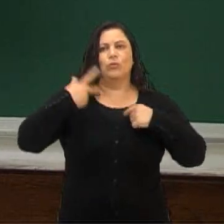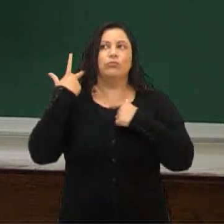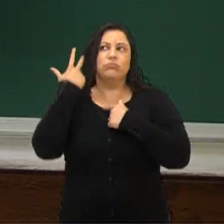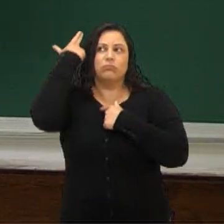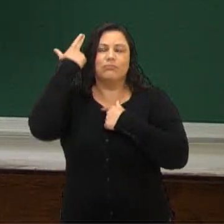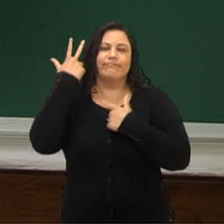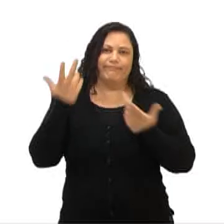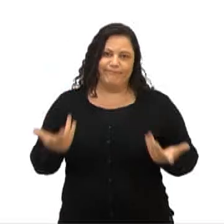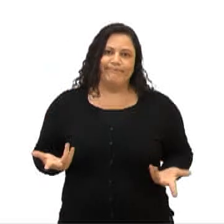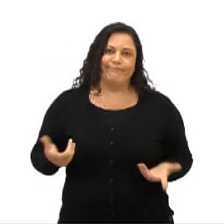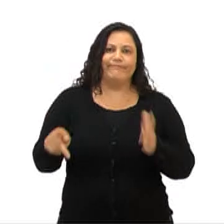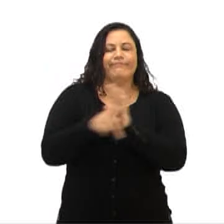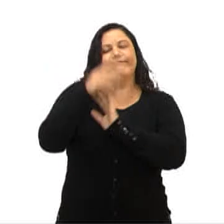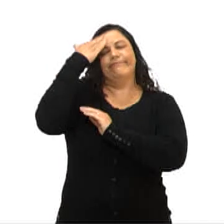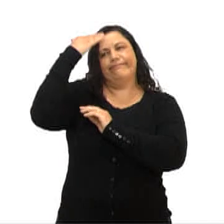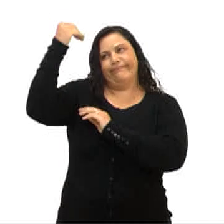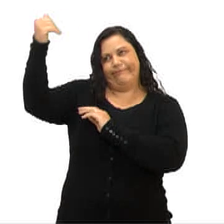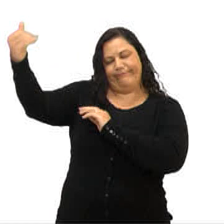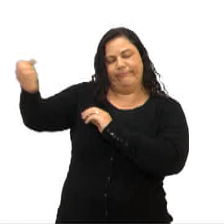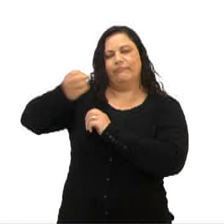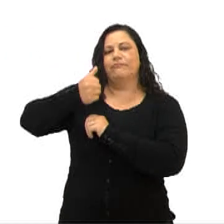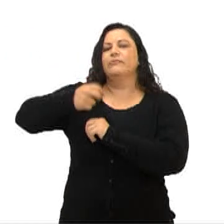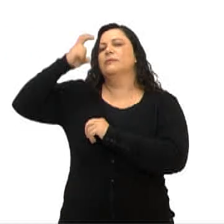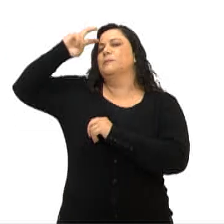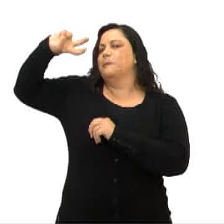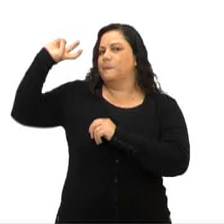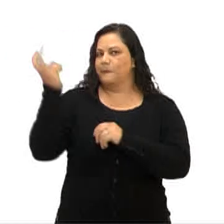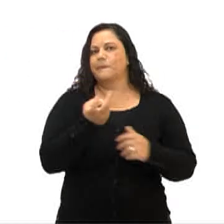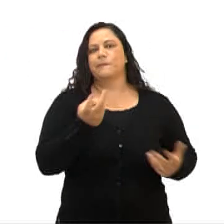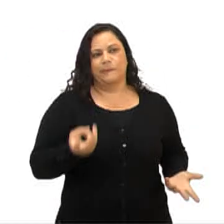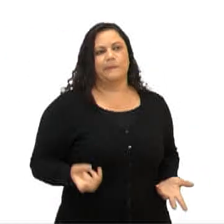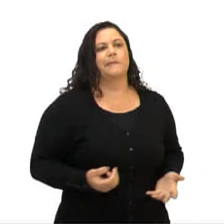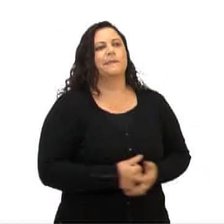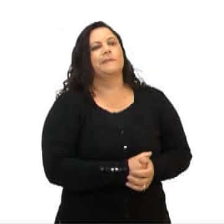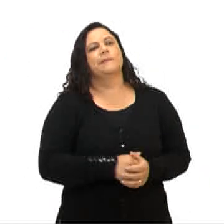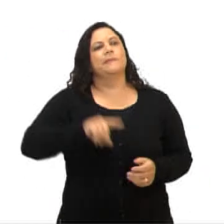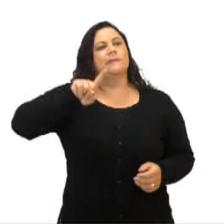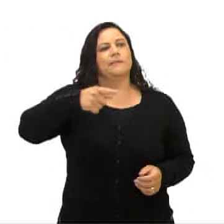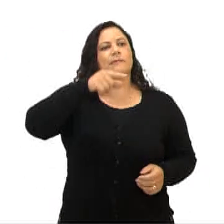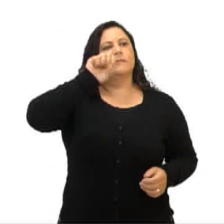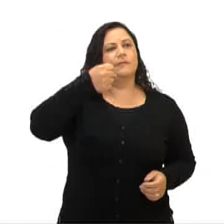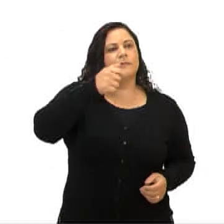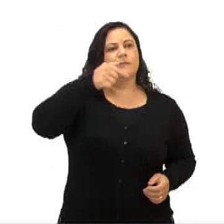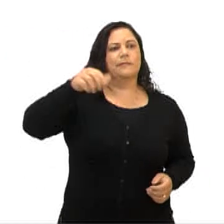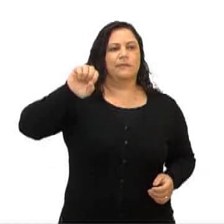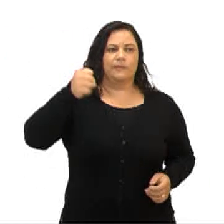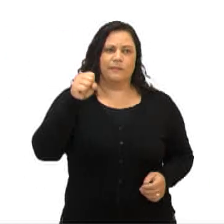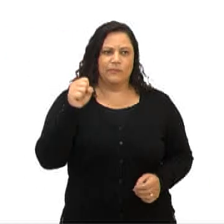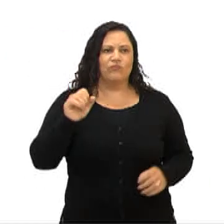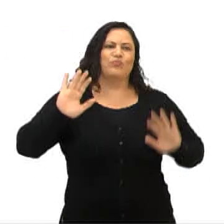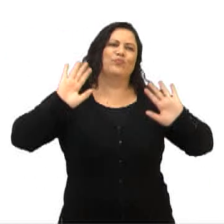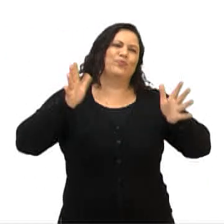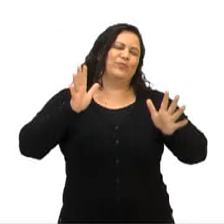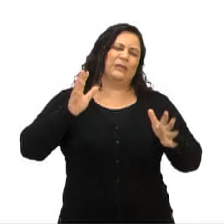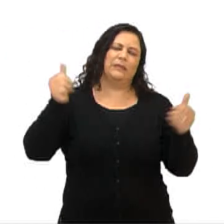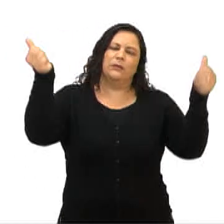pessoal? Van Gogh é Van Gogh. Em 1878, já tinha fracassado como negociante de arte, professor e livreiro. Criou mais de